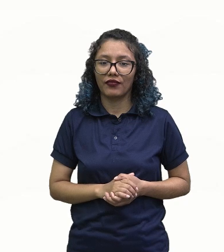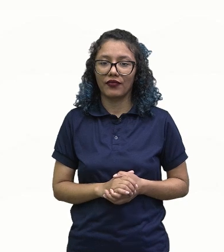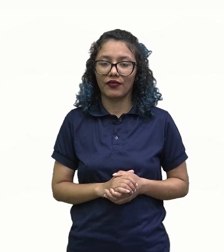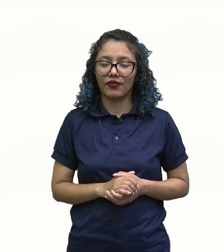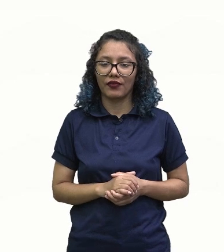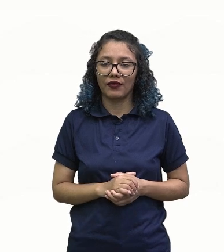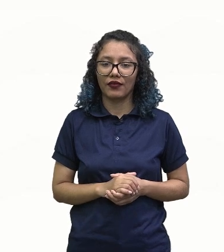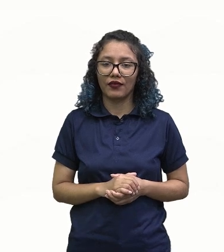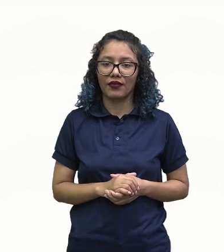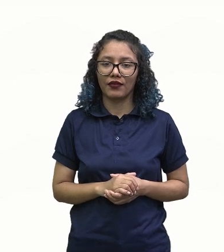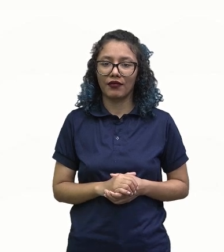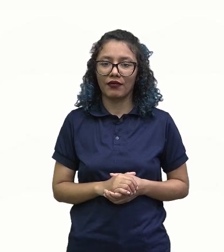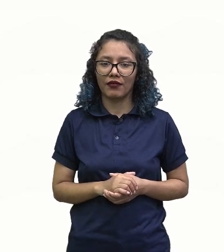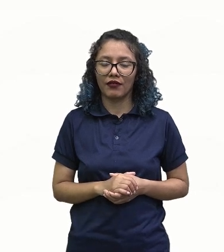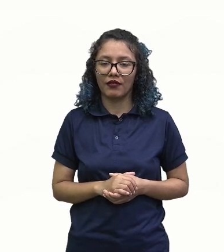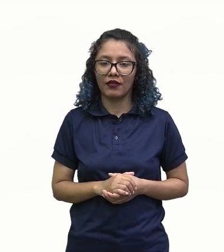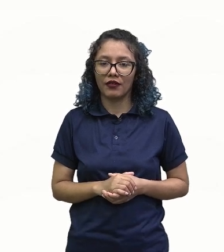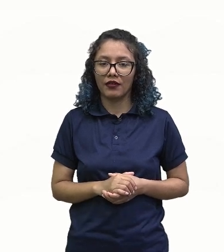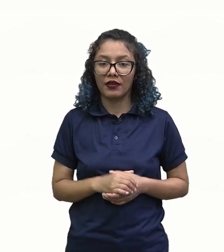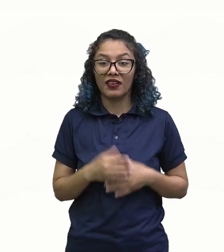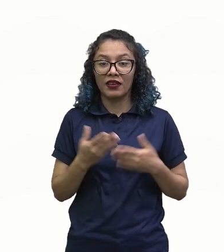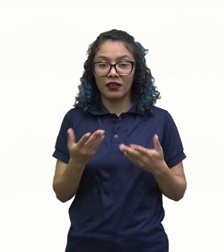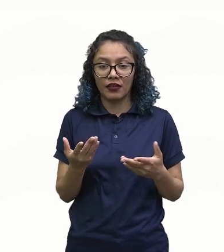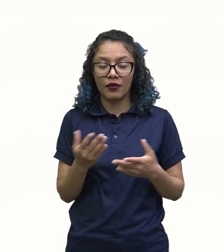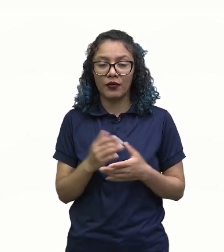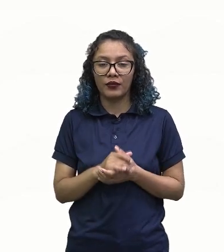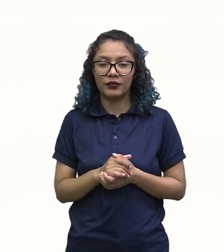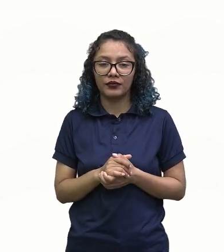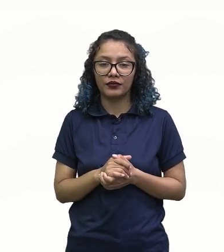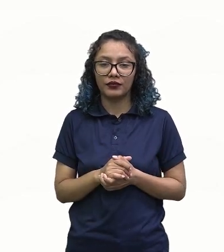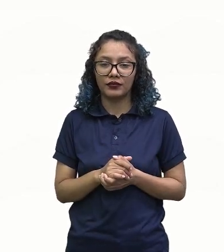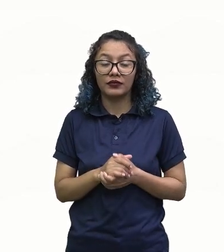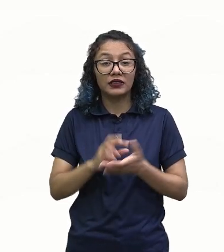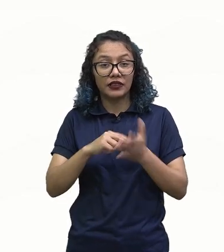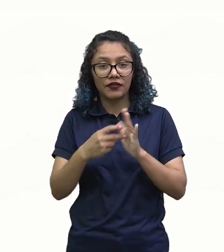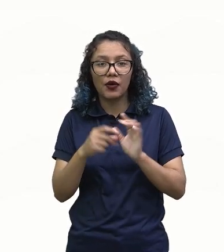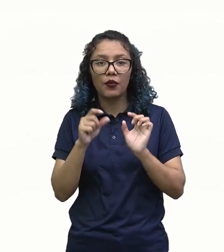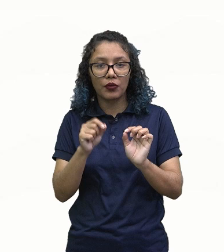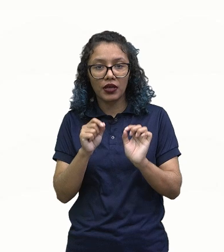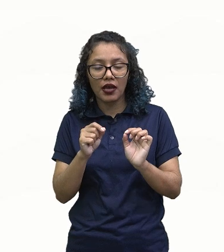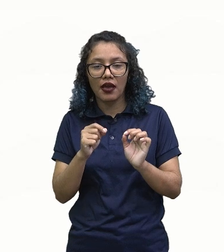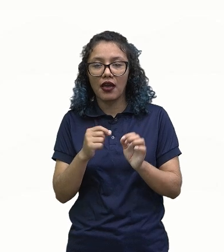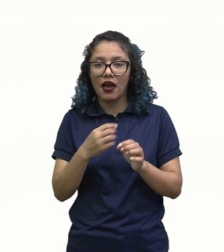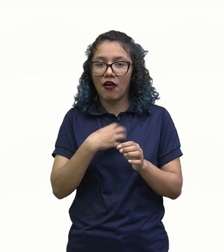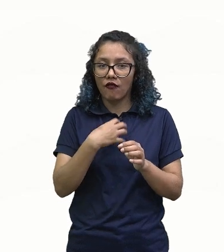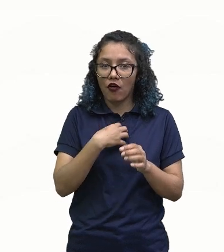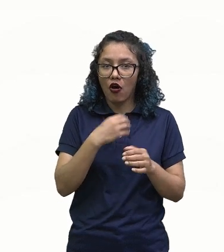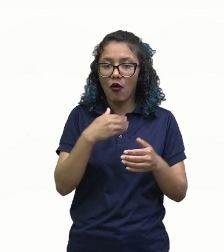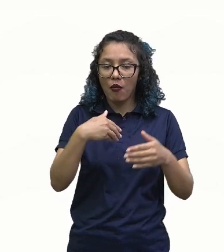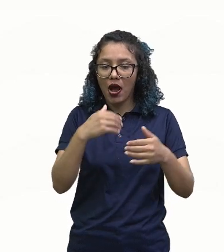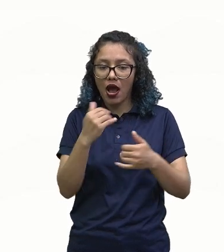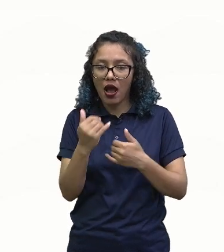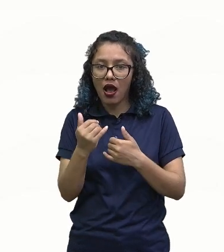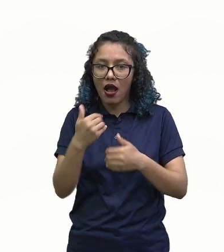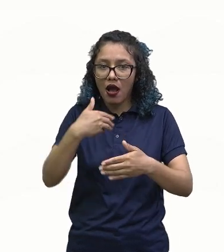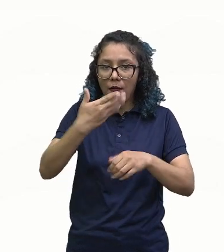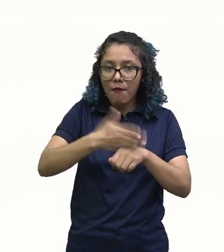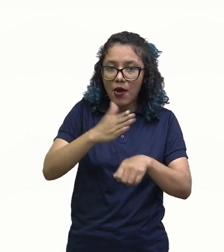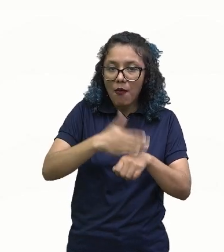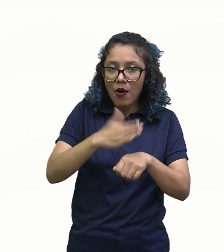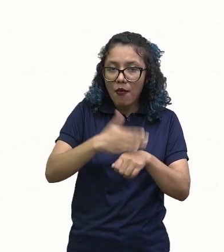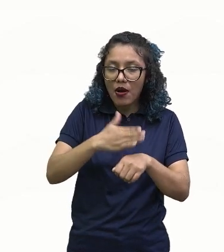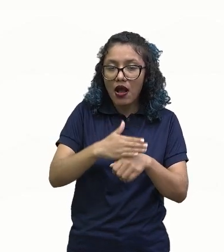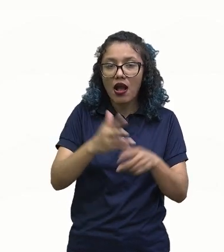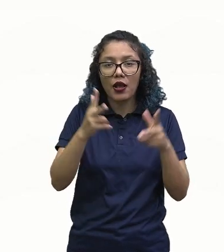jogar o futebol, então a pessoa está jogando a moda de Pelé. Ok? E